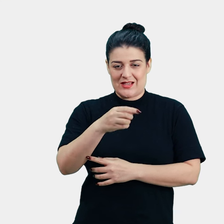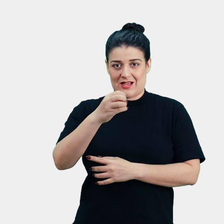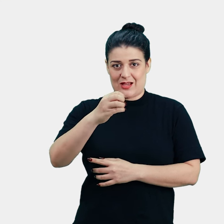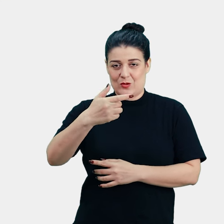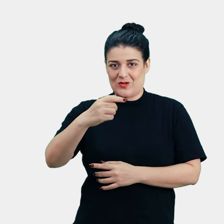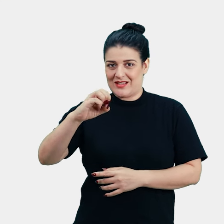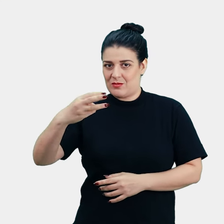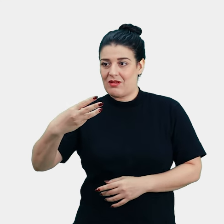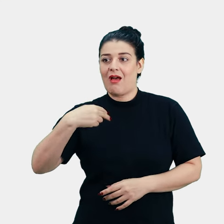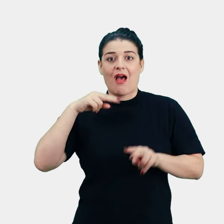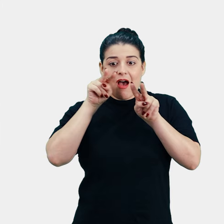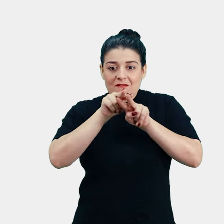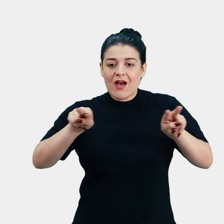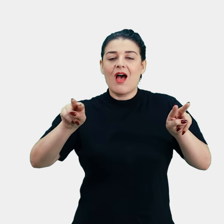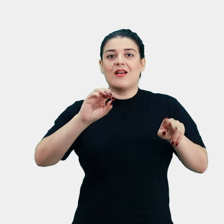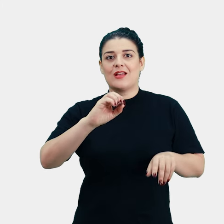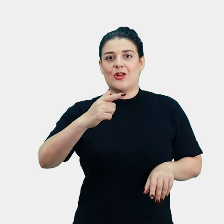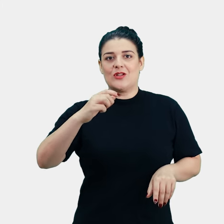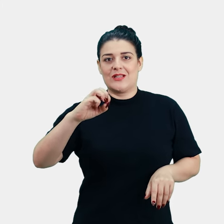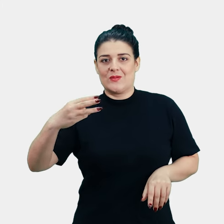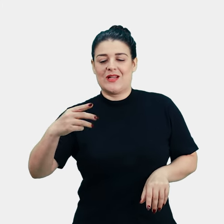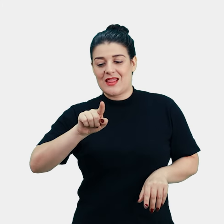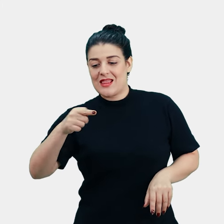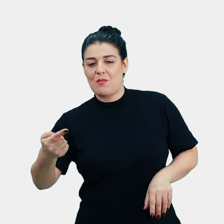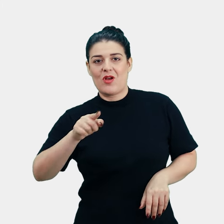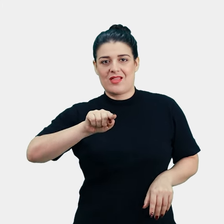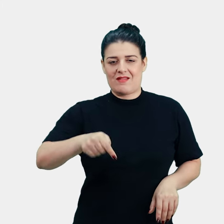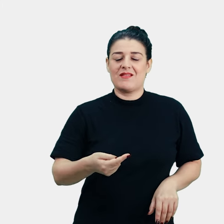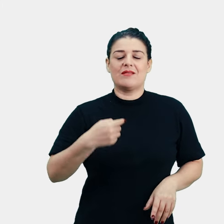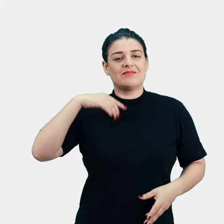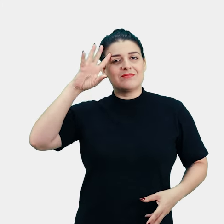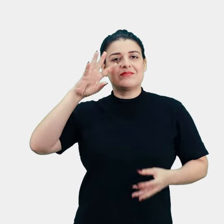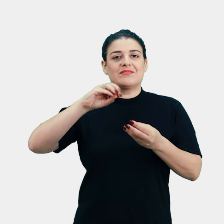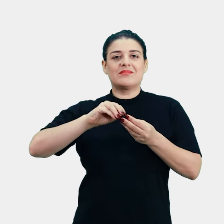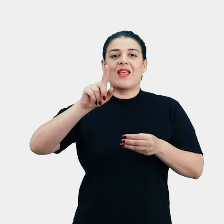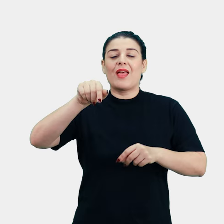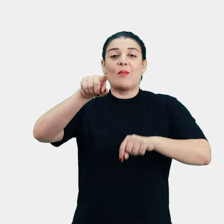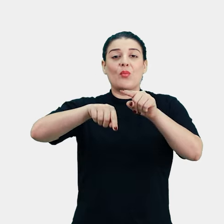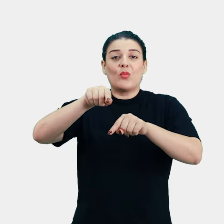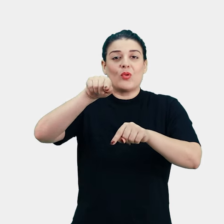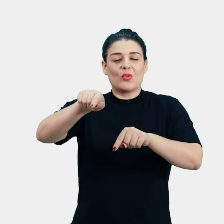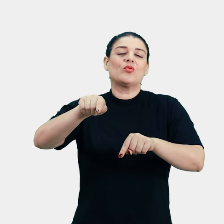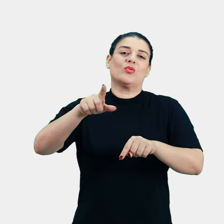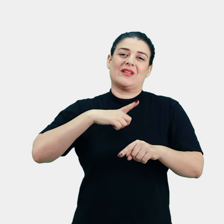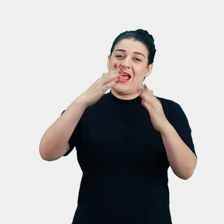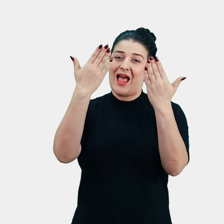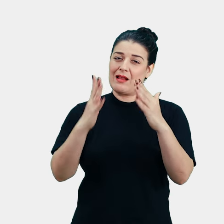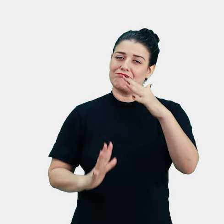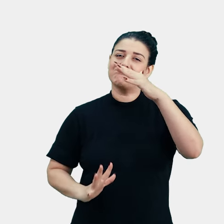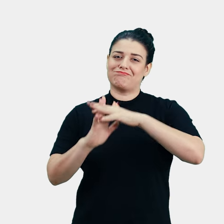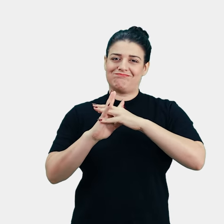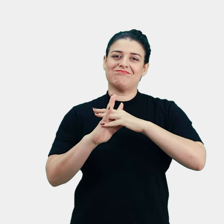301,0203, eu estou vendo 0203 após a vírgula. Então, eu estou trabalhando com um equipamento que tem um analisador de